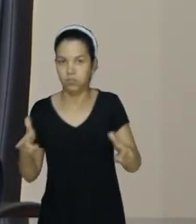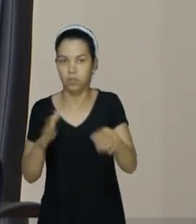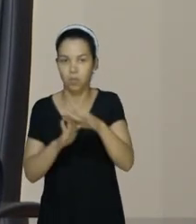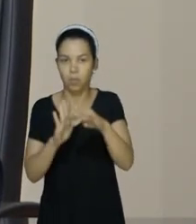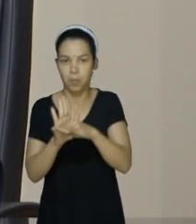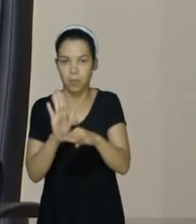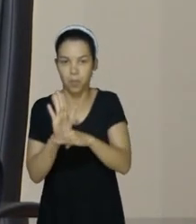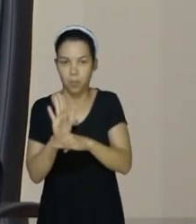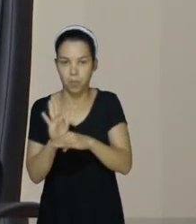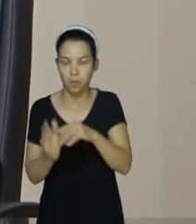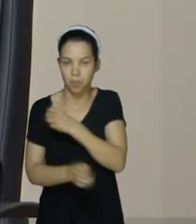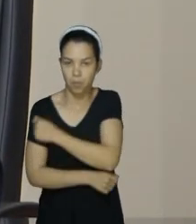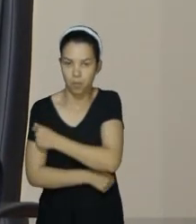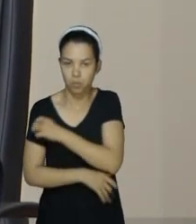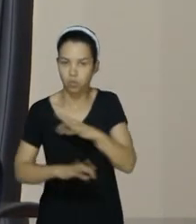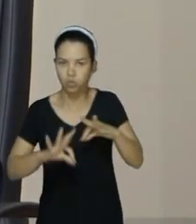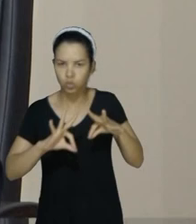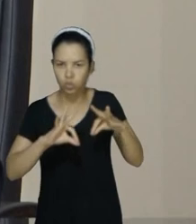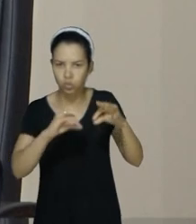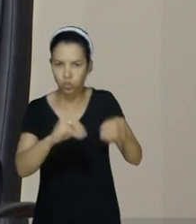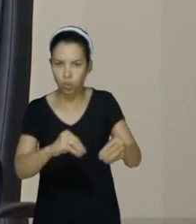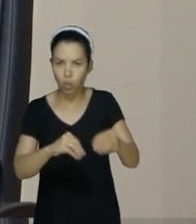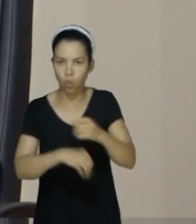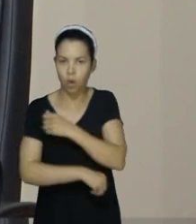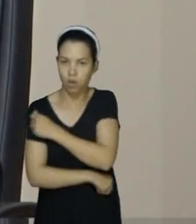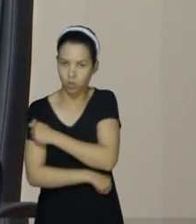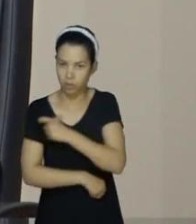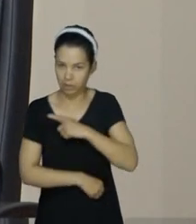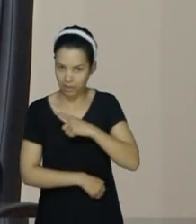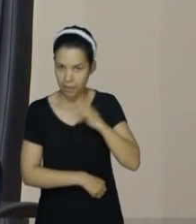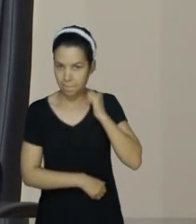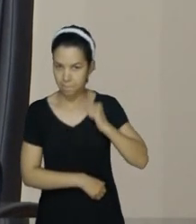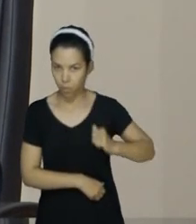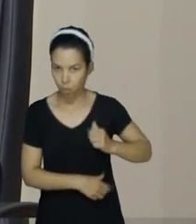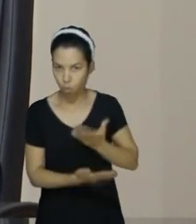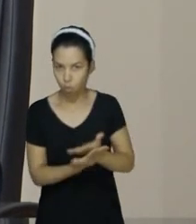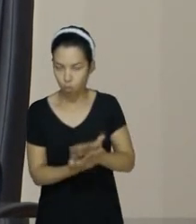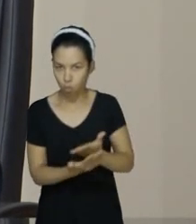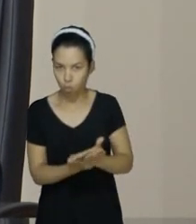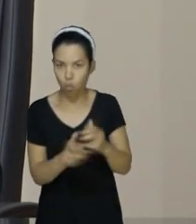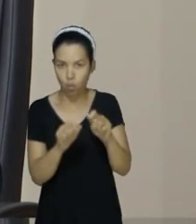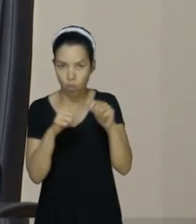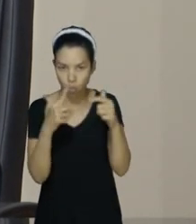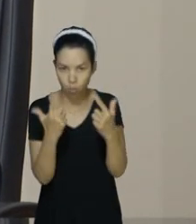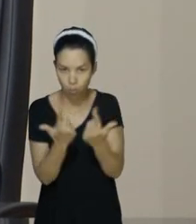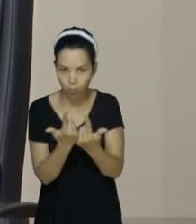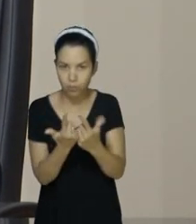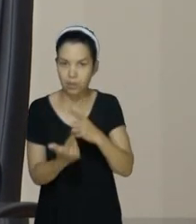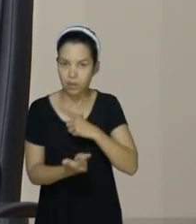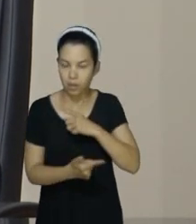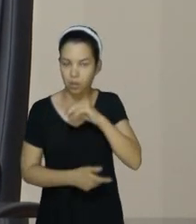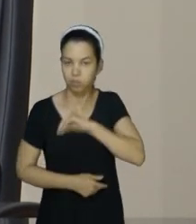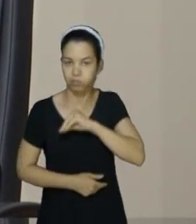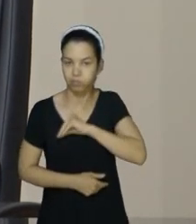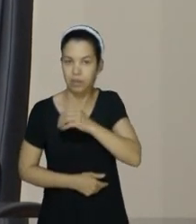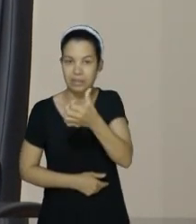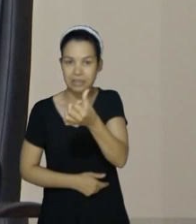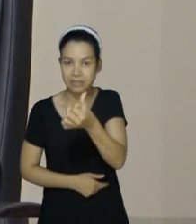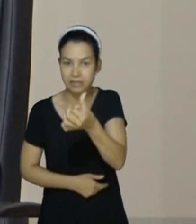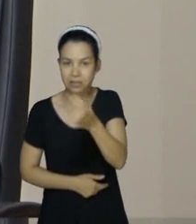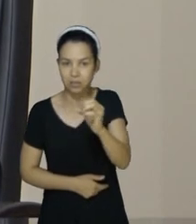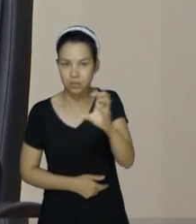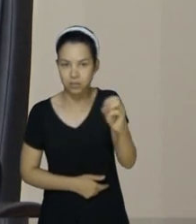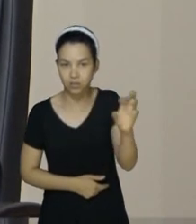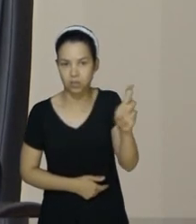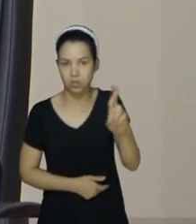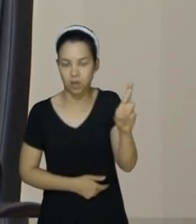alunos, todos os alunos que têm bolsa de estudo da Assembleia recebem R$ 600. Além dos R$ 600,